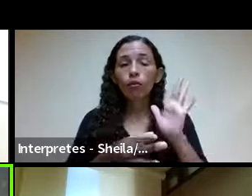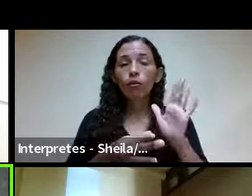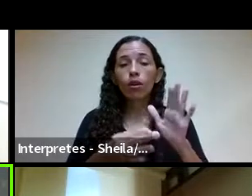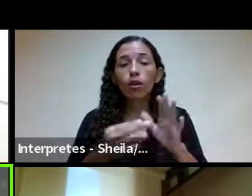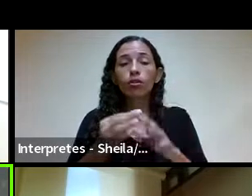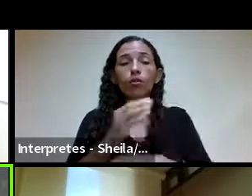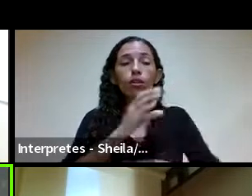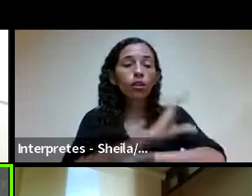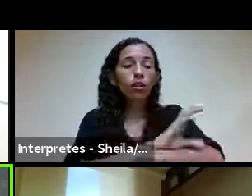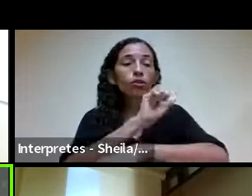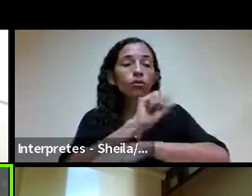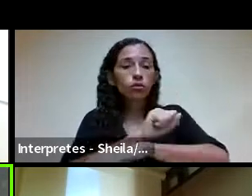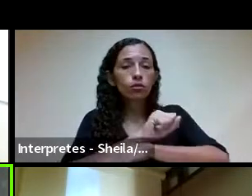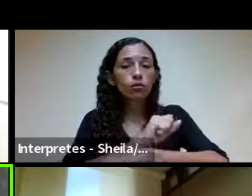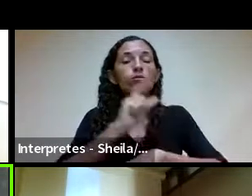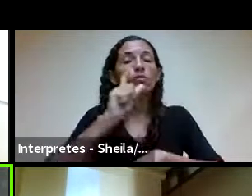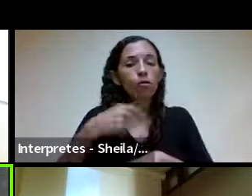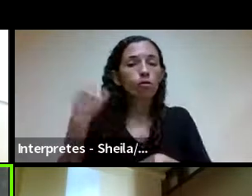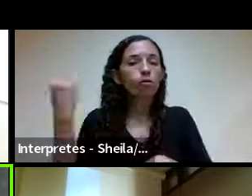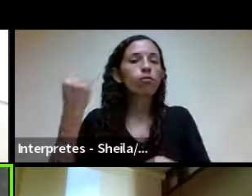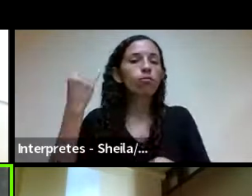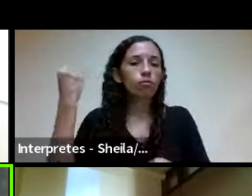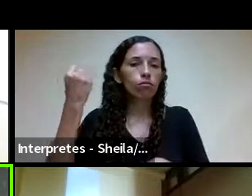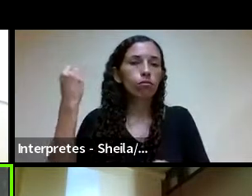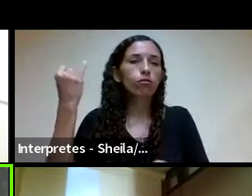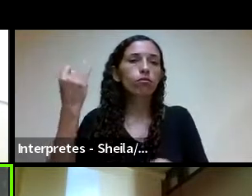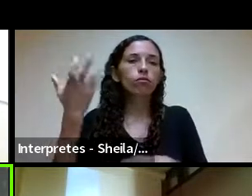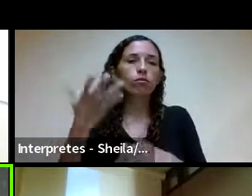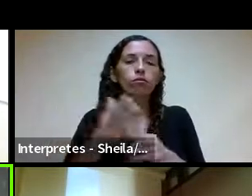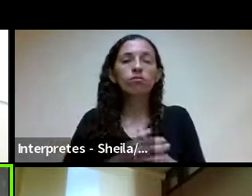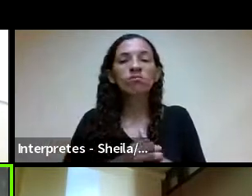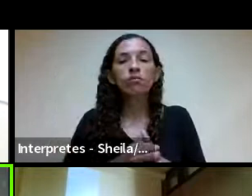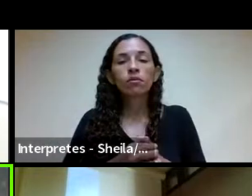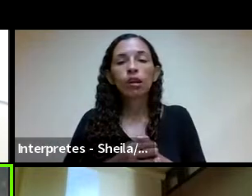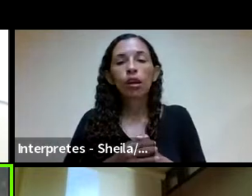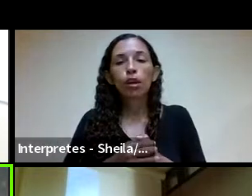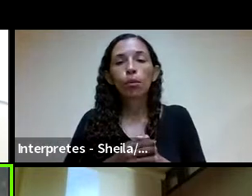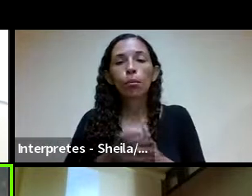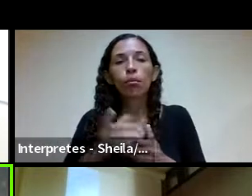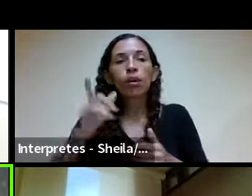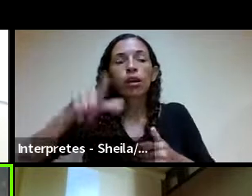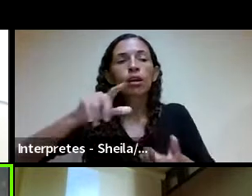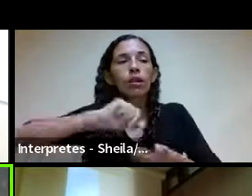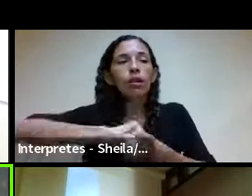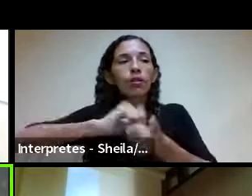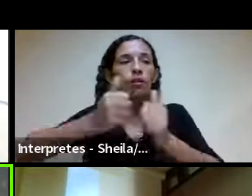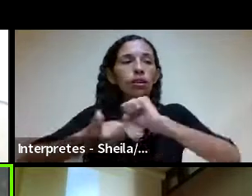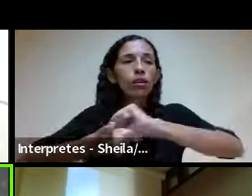estaria a depender dessa adequação do CPC 2015